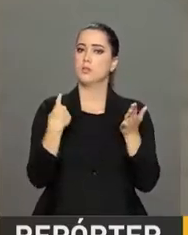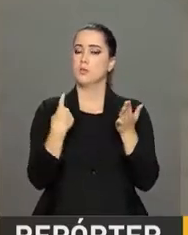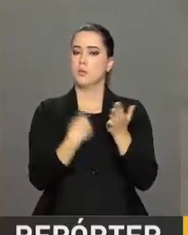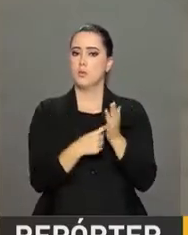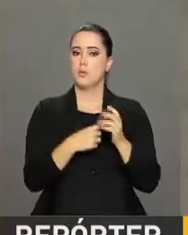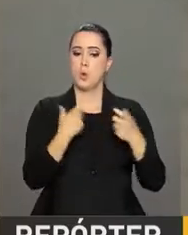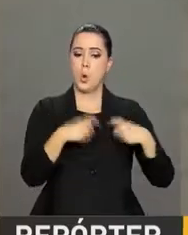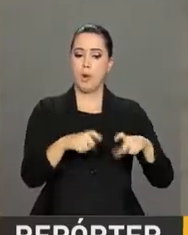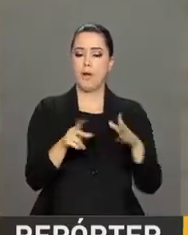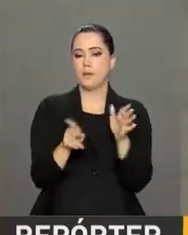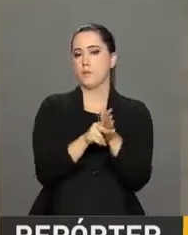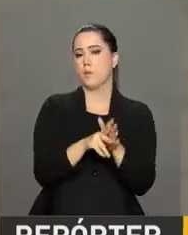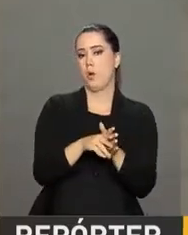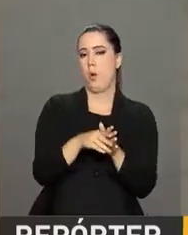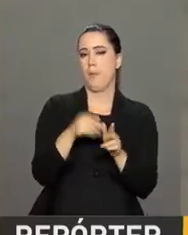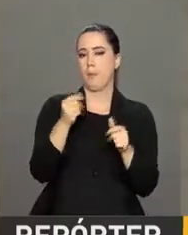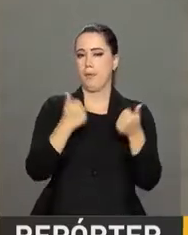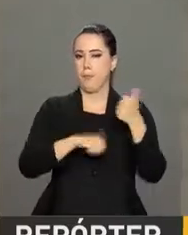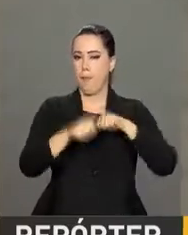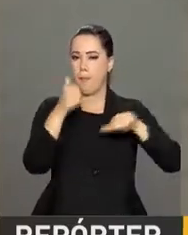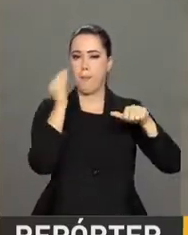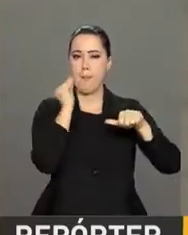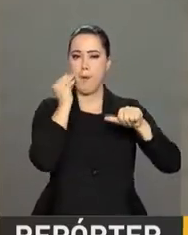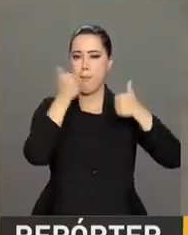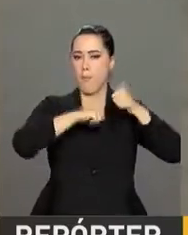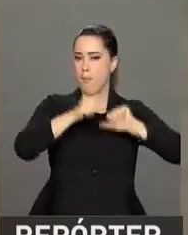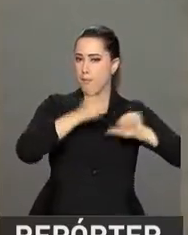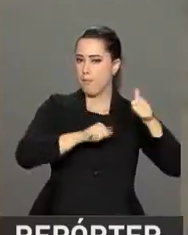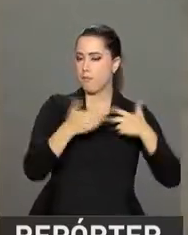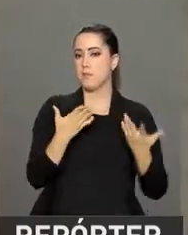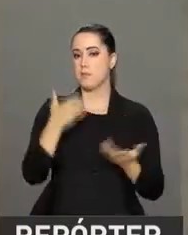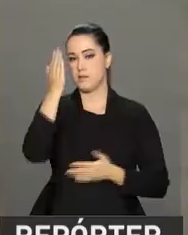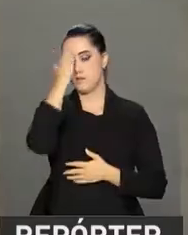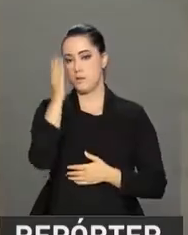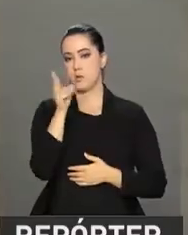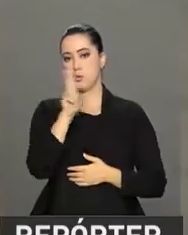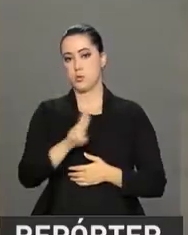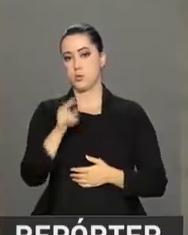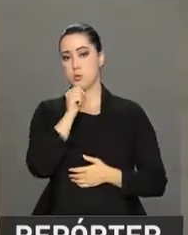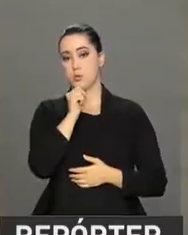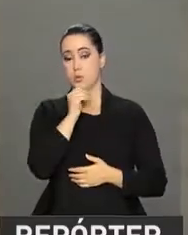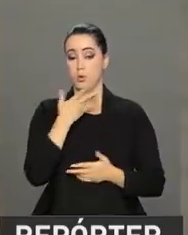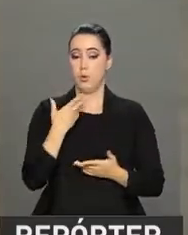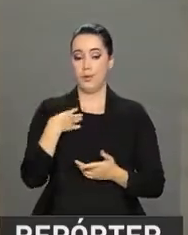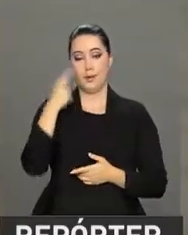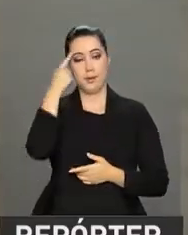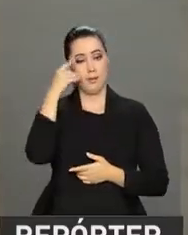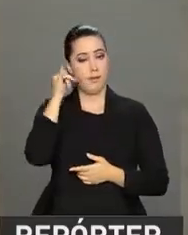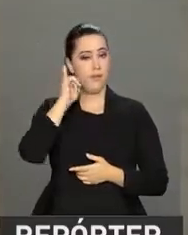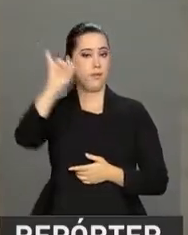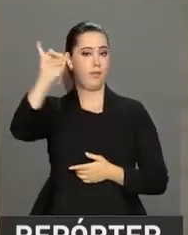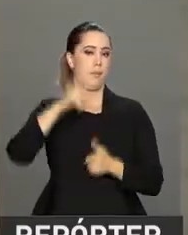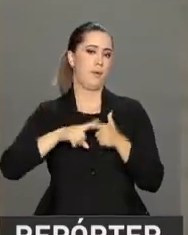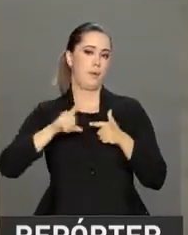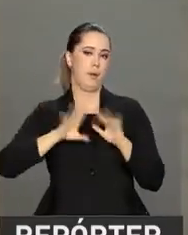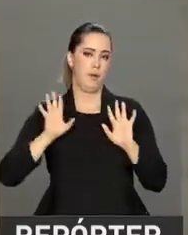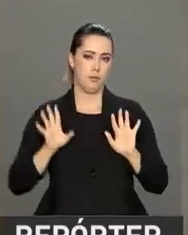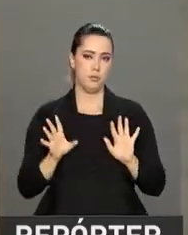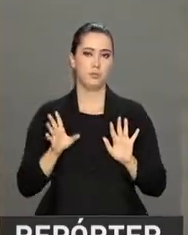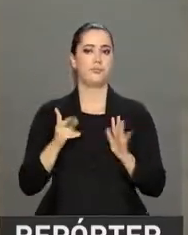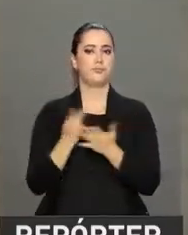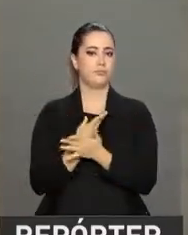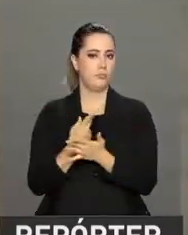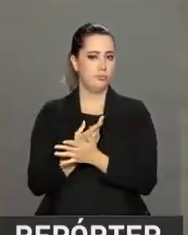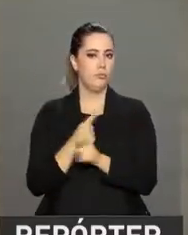clínicas que fazem os testes toxicológicos a ideia é combater qualquer tentativa de fraude e evitar que quem não